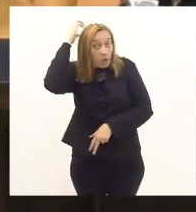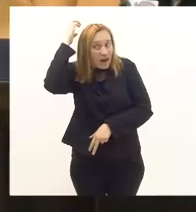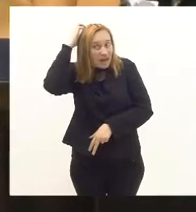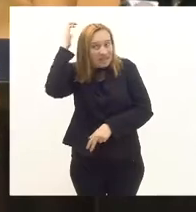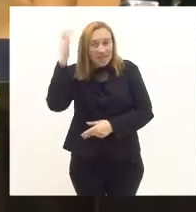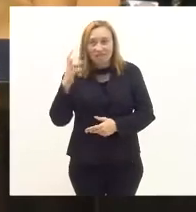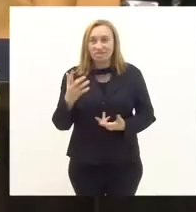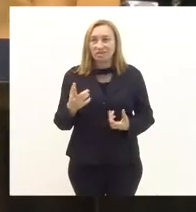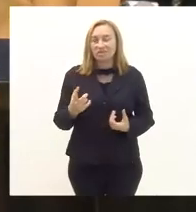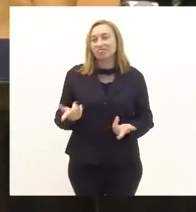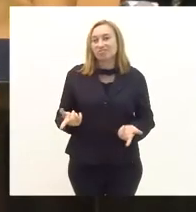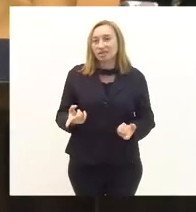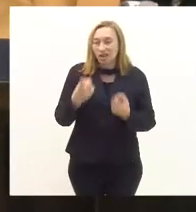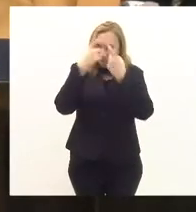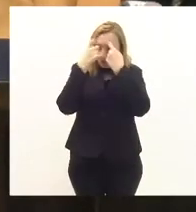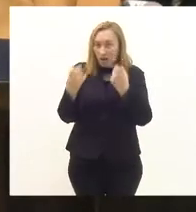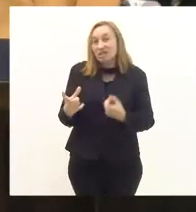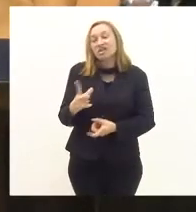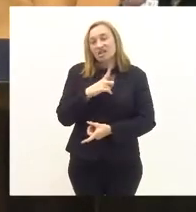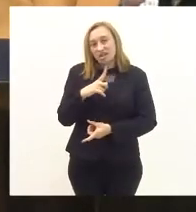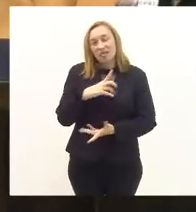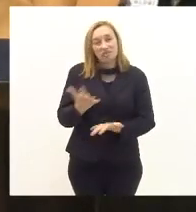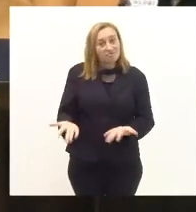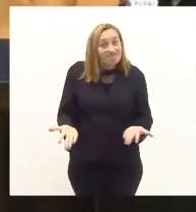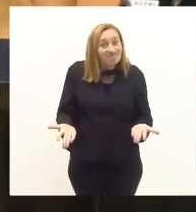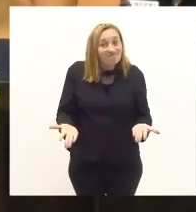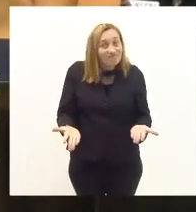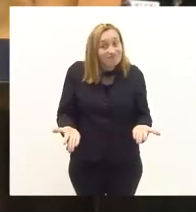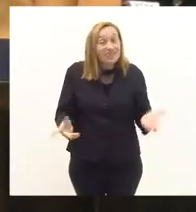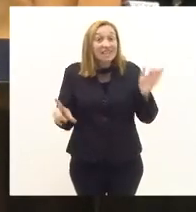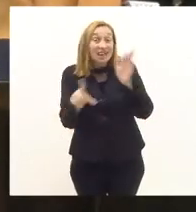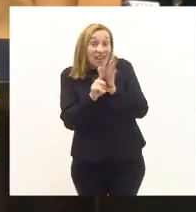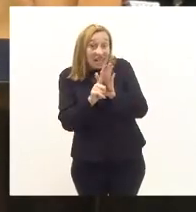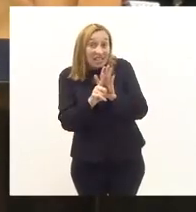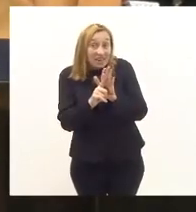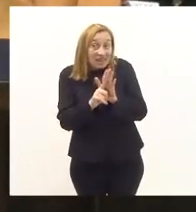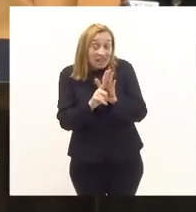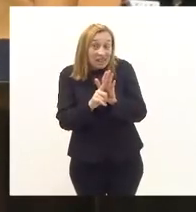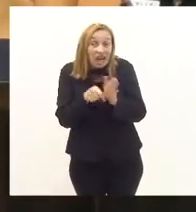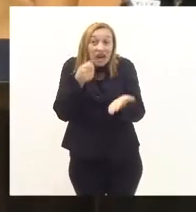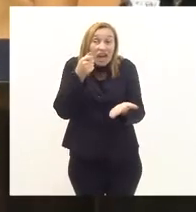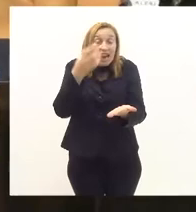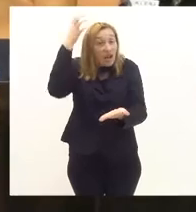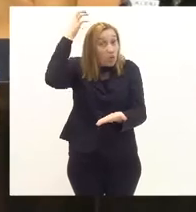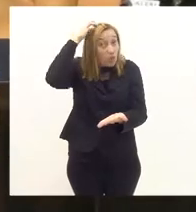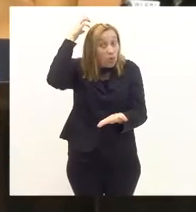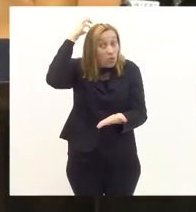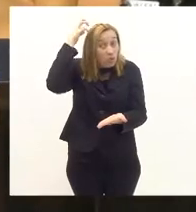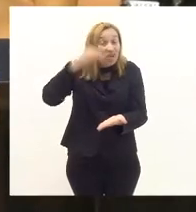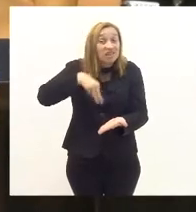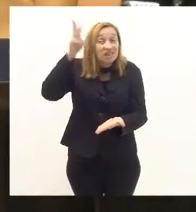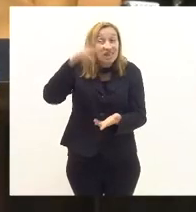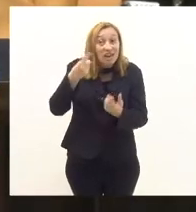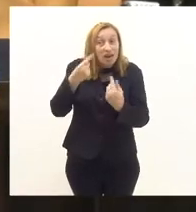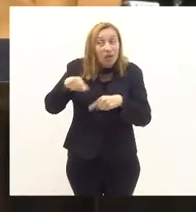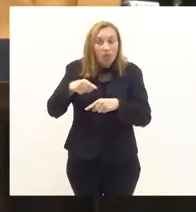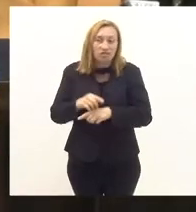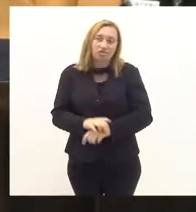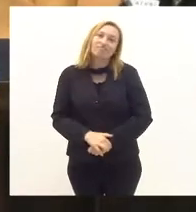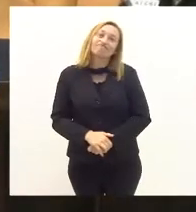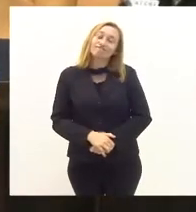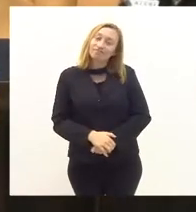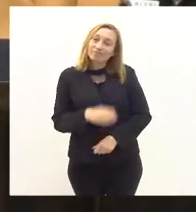pela agressão que ela tivesse sofrido. E a lei, ela pune quem se omite. Isso é uma coisa